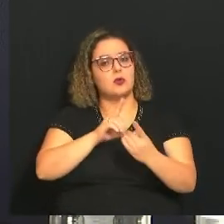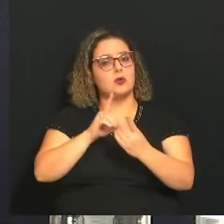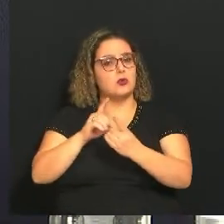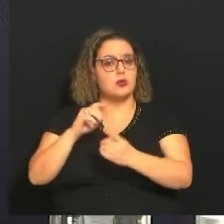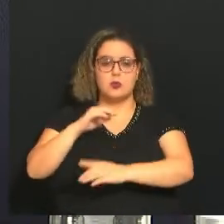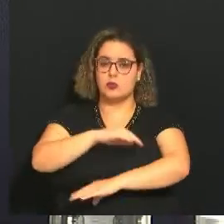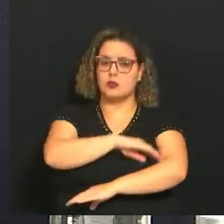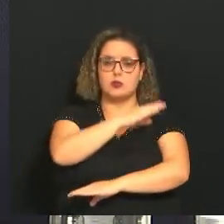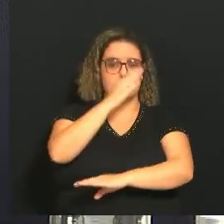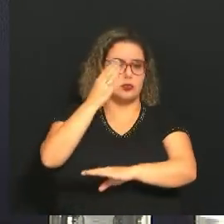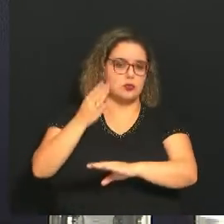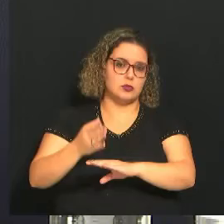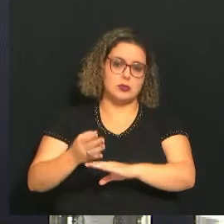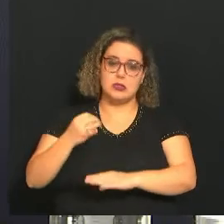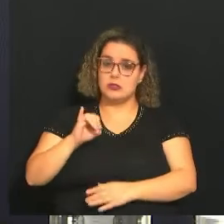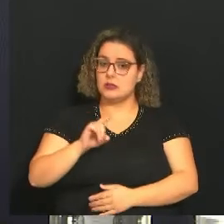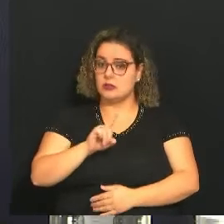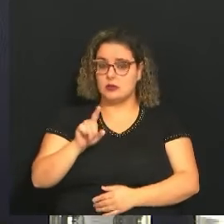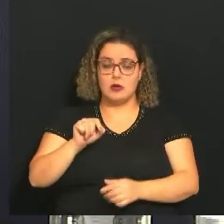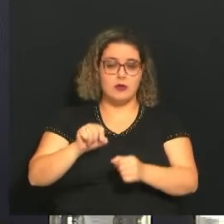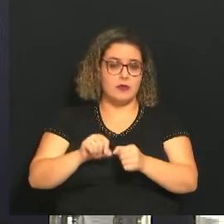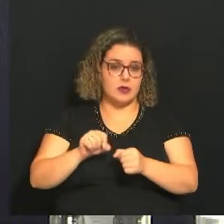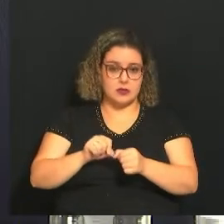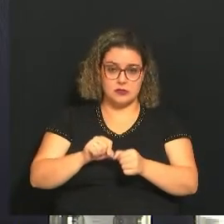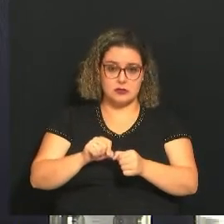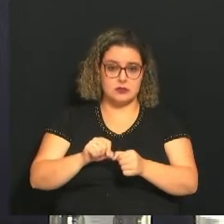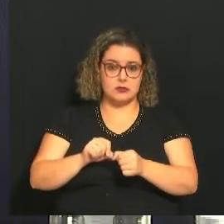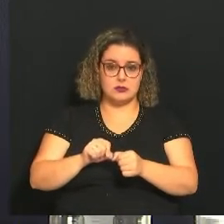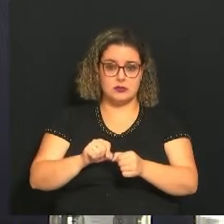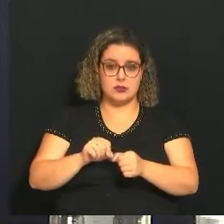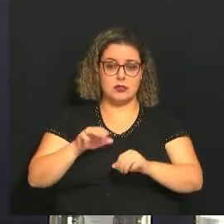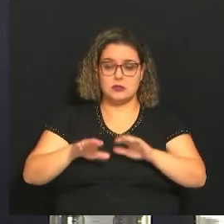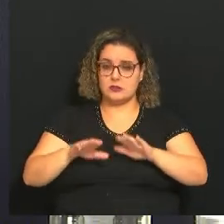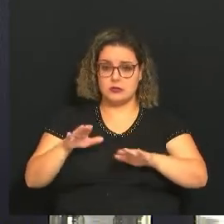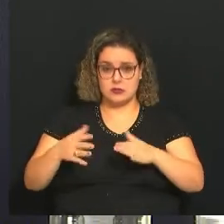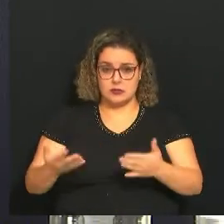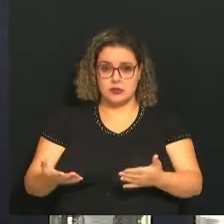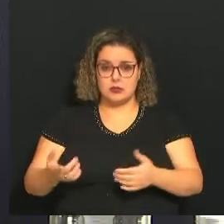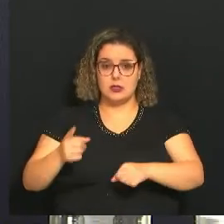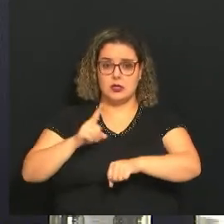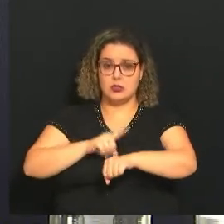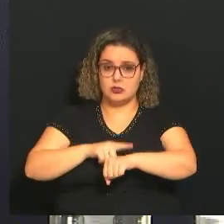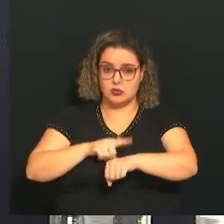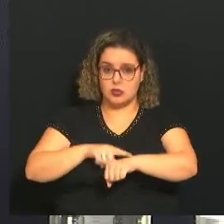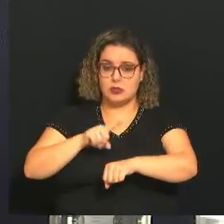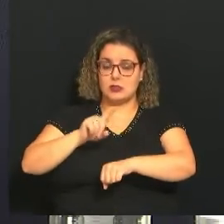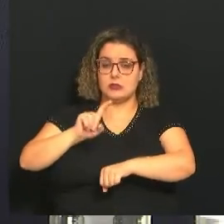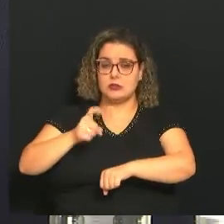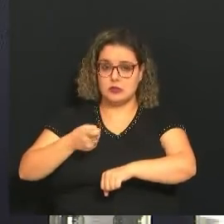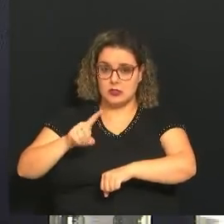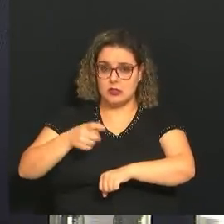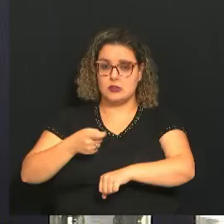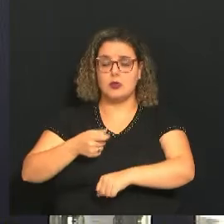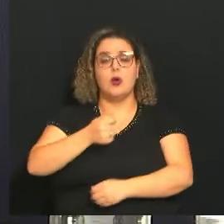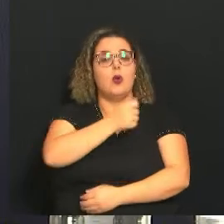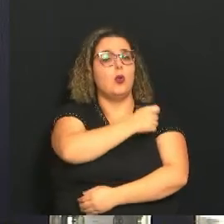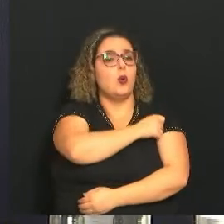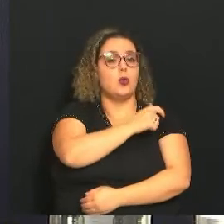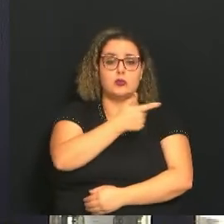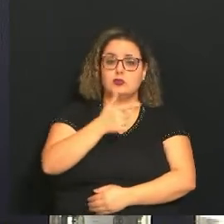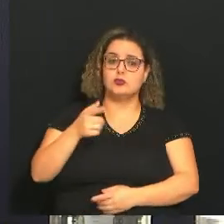porque se elas não fazem, se as professoras não fazem muitas vezes essas horas extras, os nossos alunos ficam sem